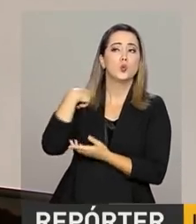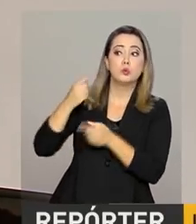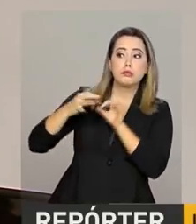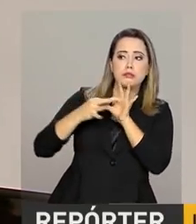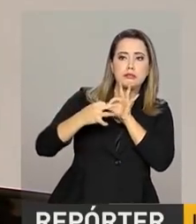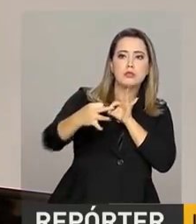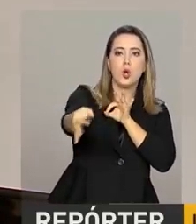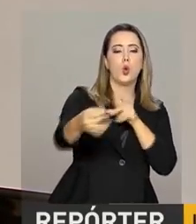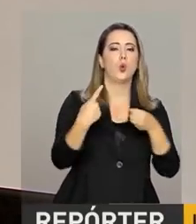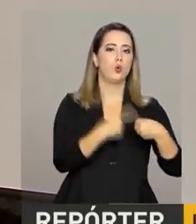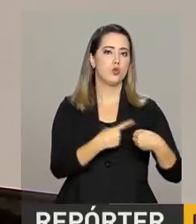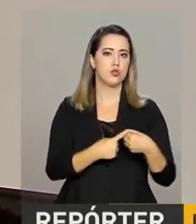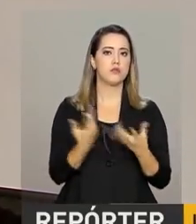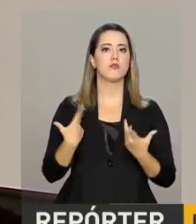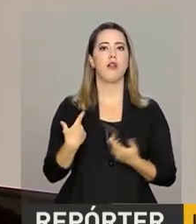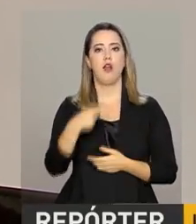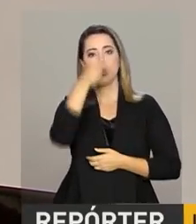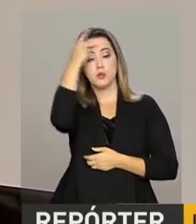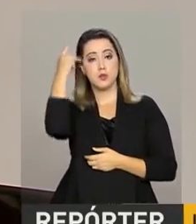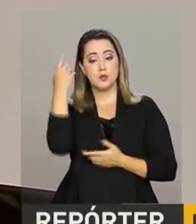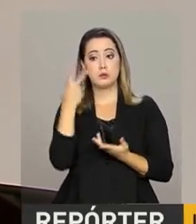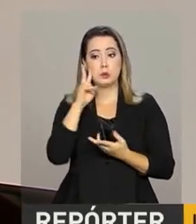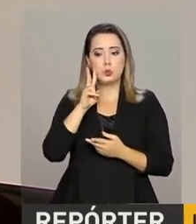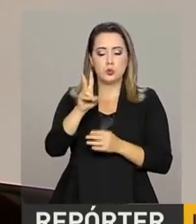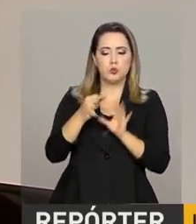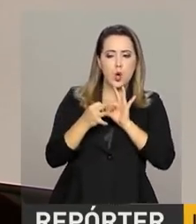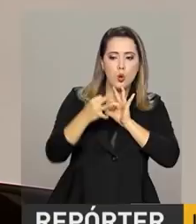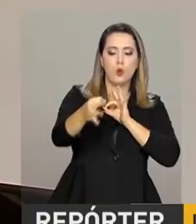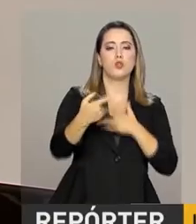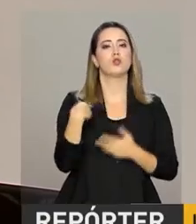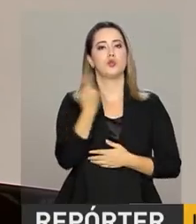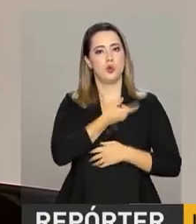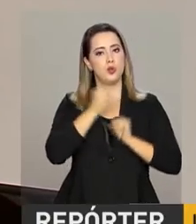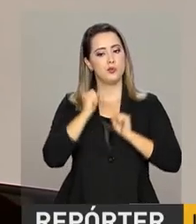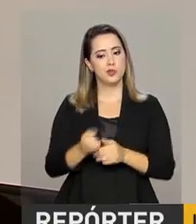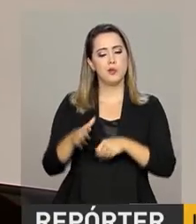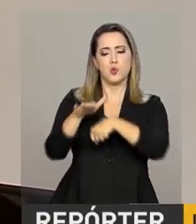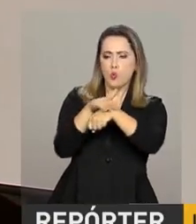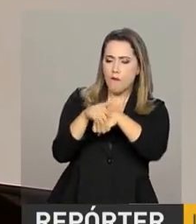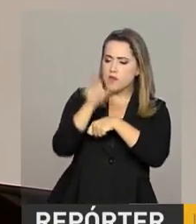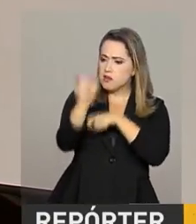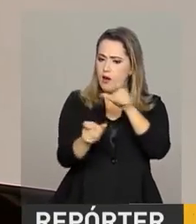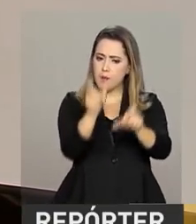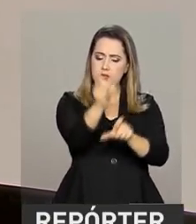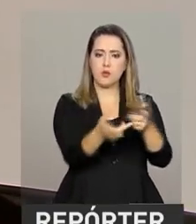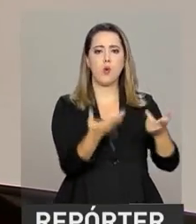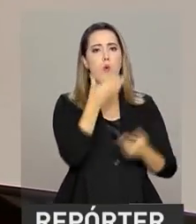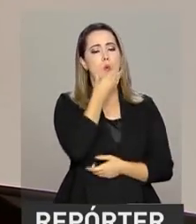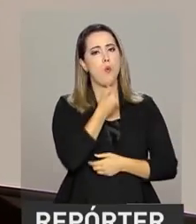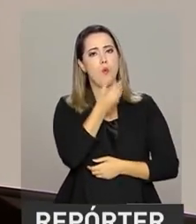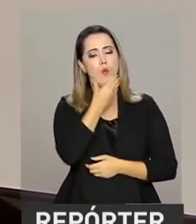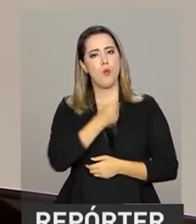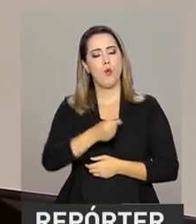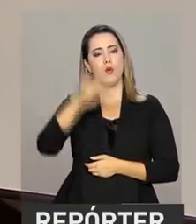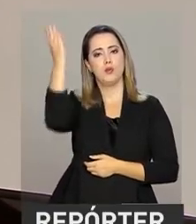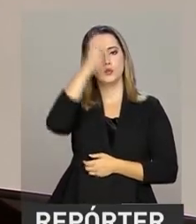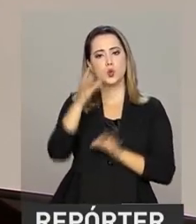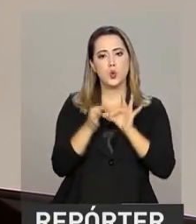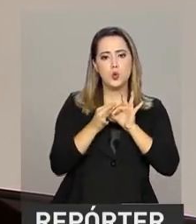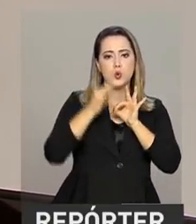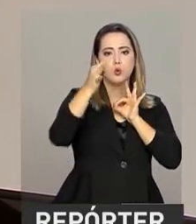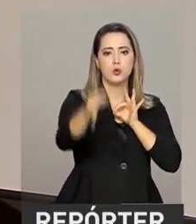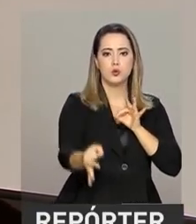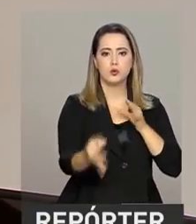cidades menos assistidas e nós temos esse privilégio de conversar com o homem brasileiro lá longe